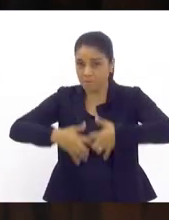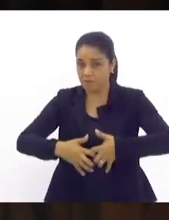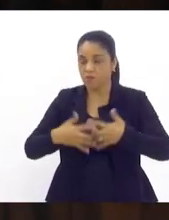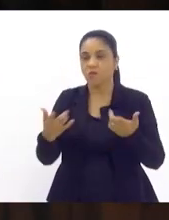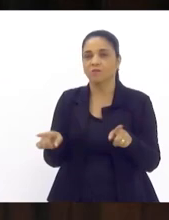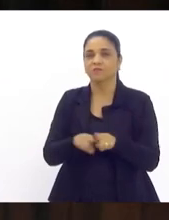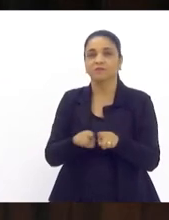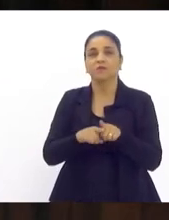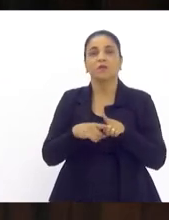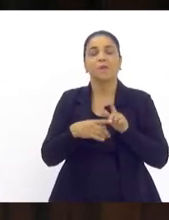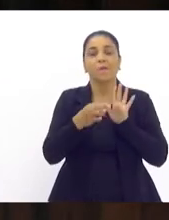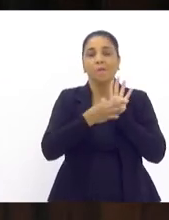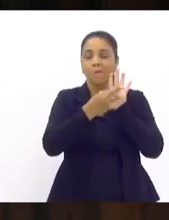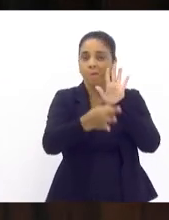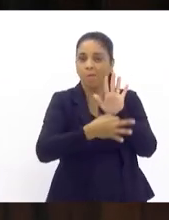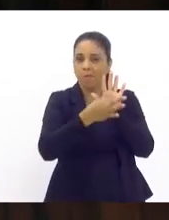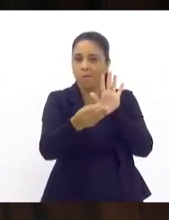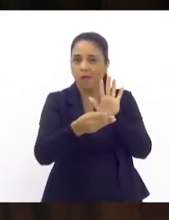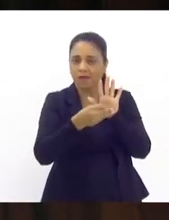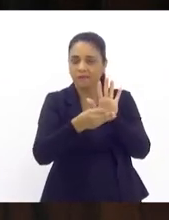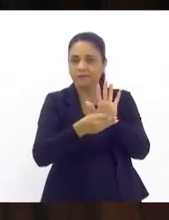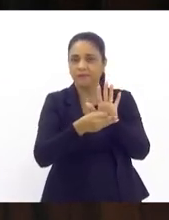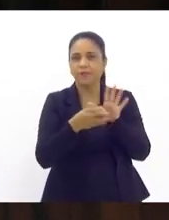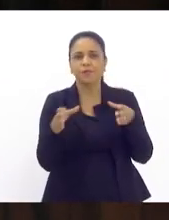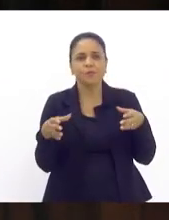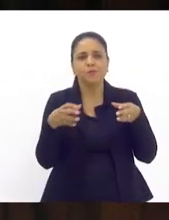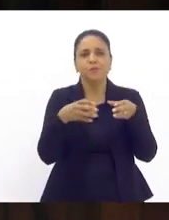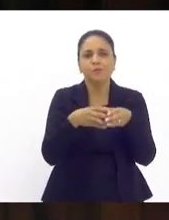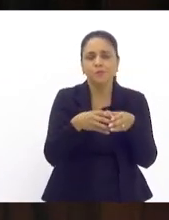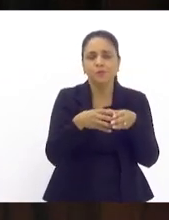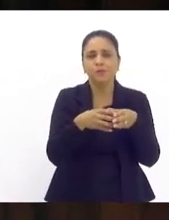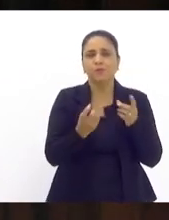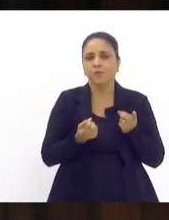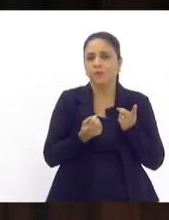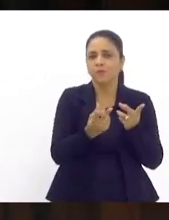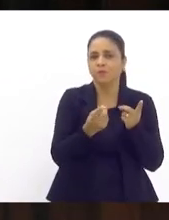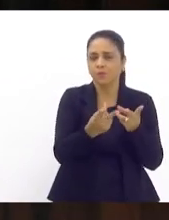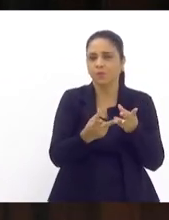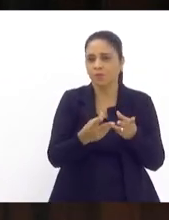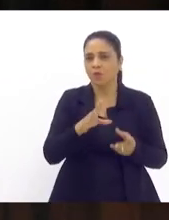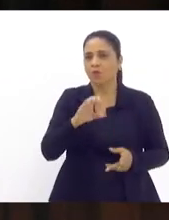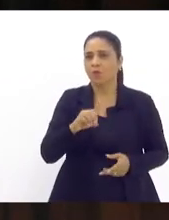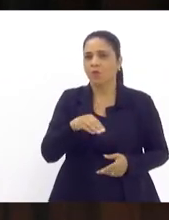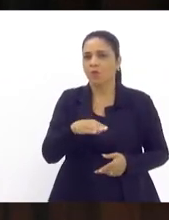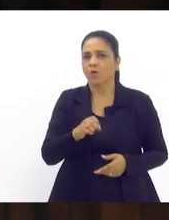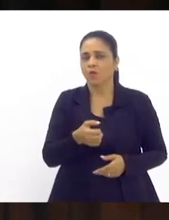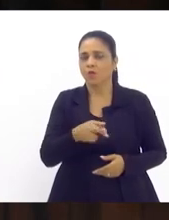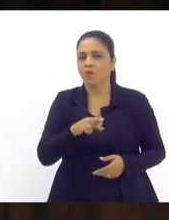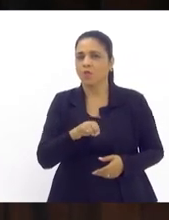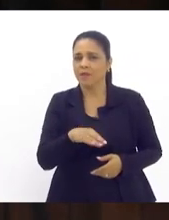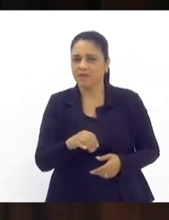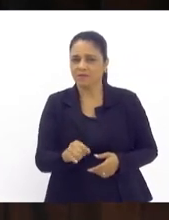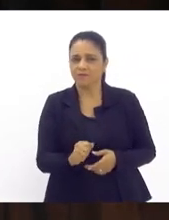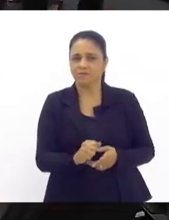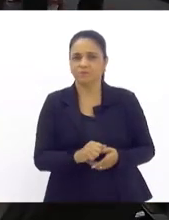parecer pela Comissão de Economia e Indústria e Comércio, deputado Anderson Moraes. Anderson, por